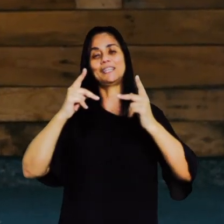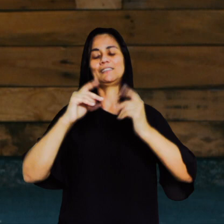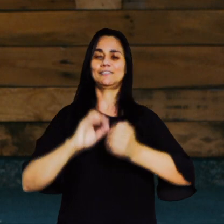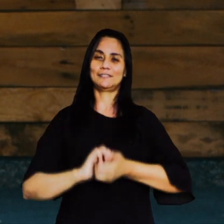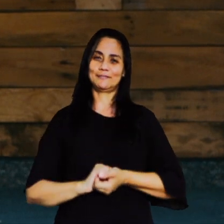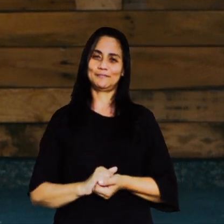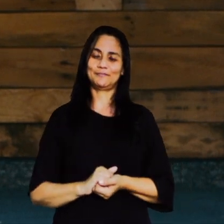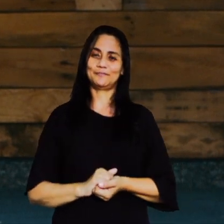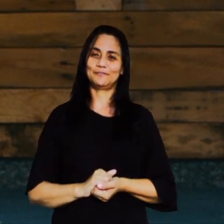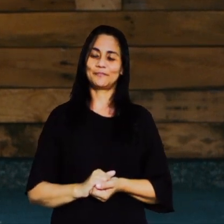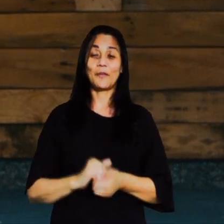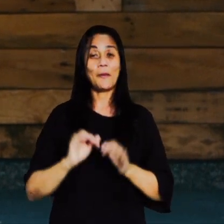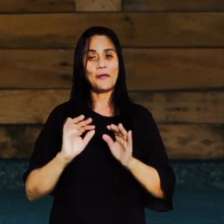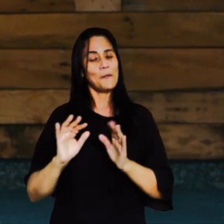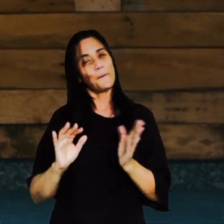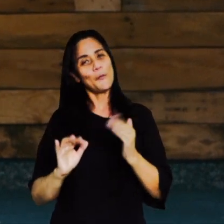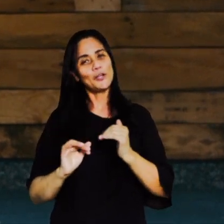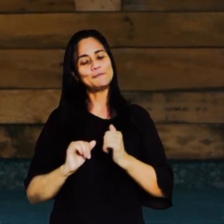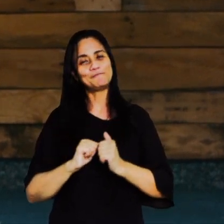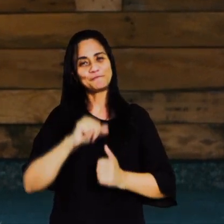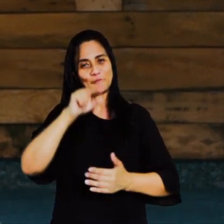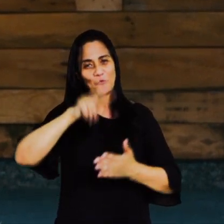Mas vamos lá, eu preciso terminar.